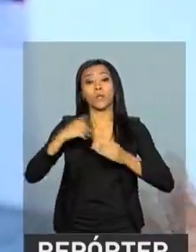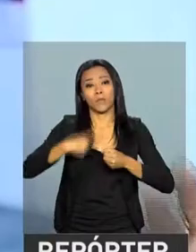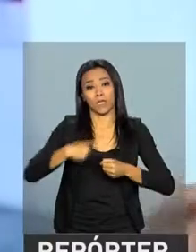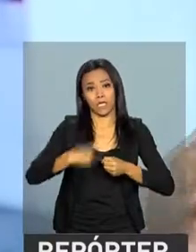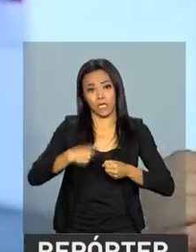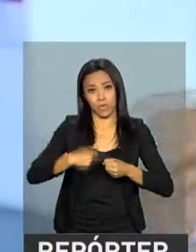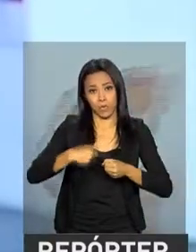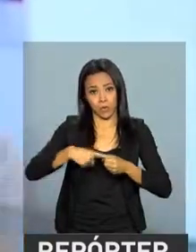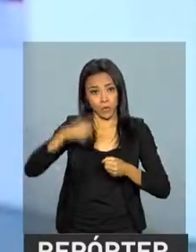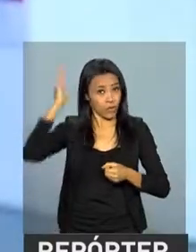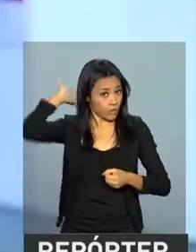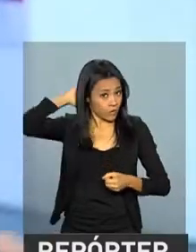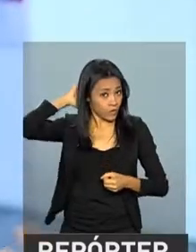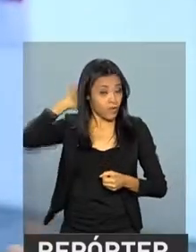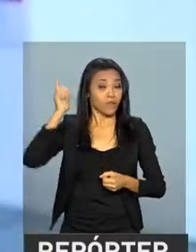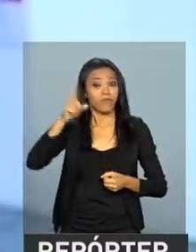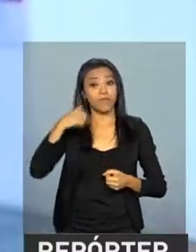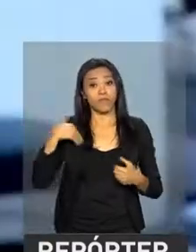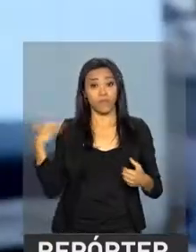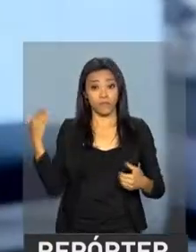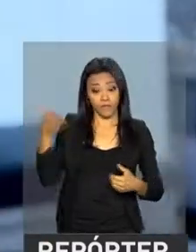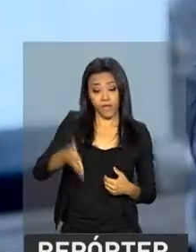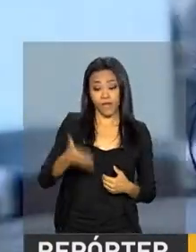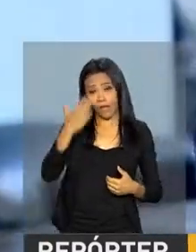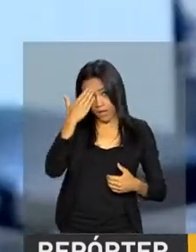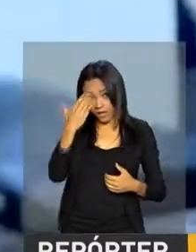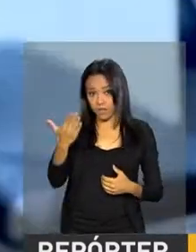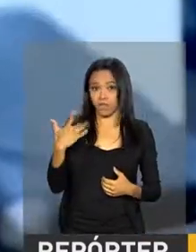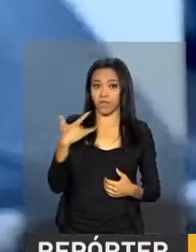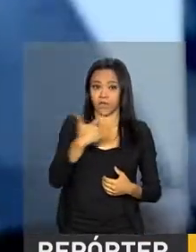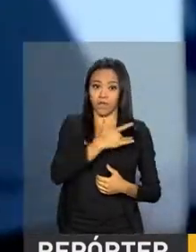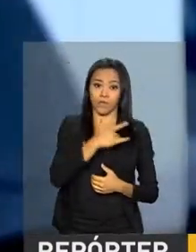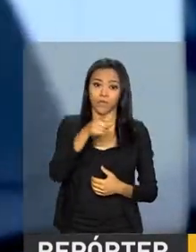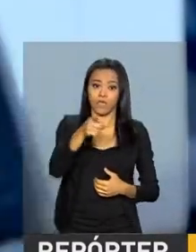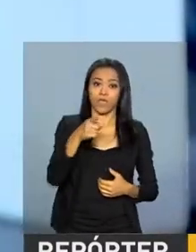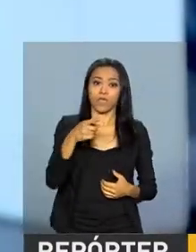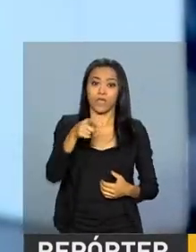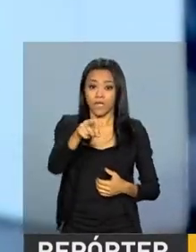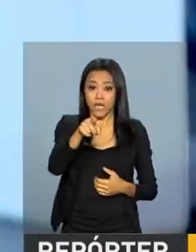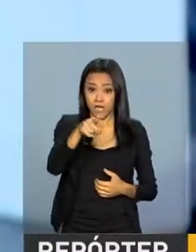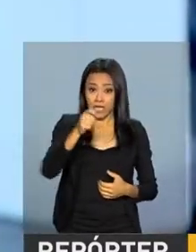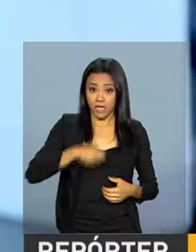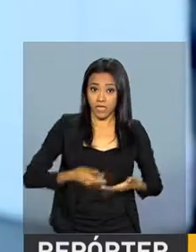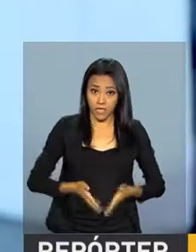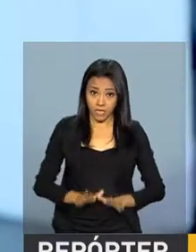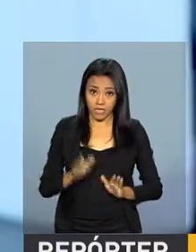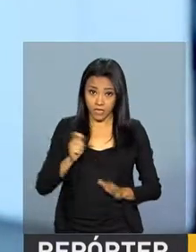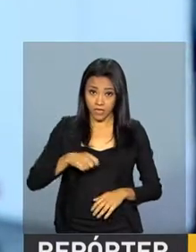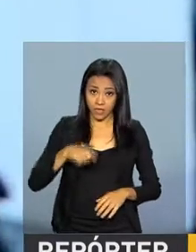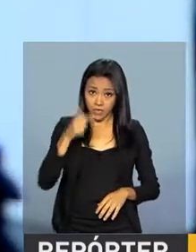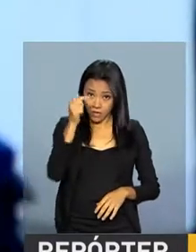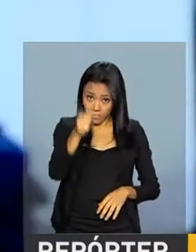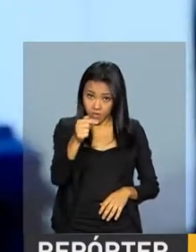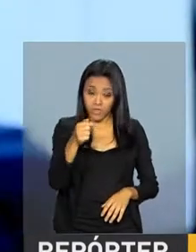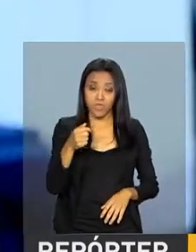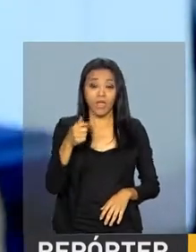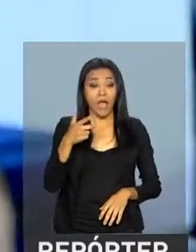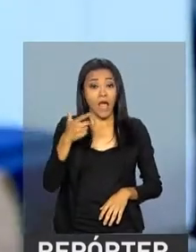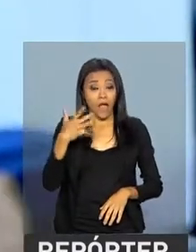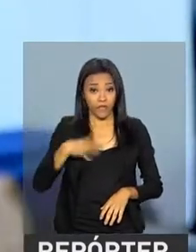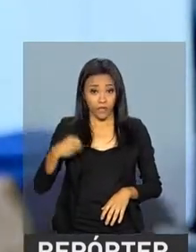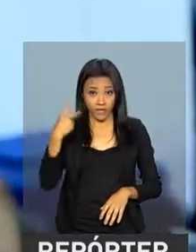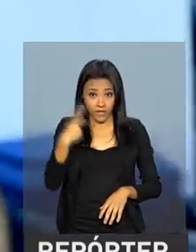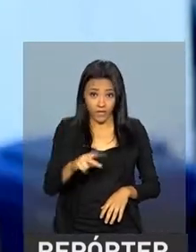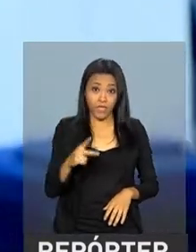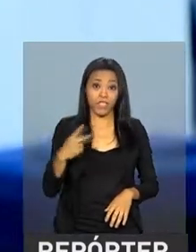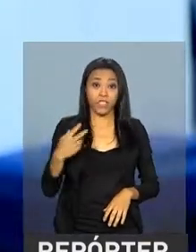veio agradecer a saúde do pequeno. Vim pagar a promessa do meu neto, que ele é de 7 meses. Minha filha começou a perder líquido, ela